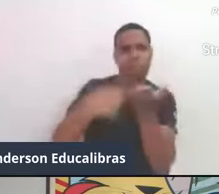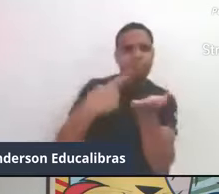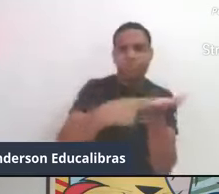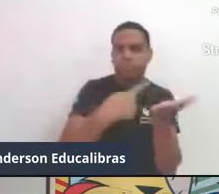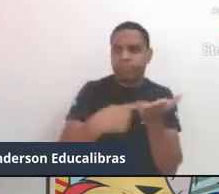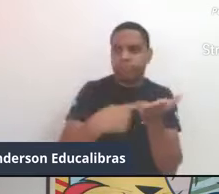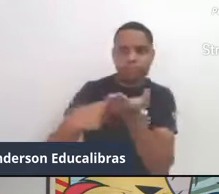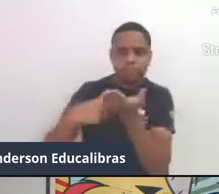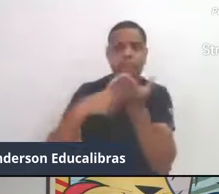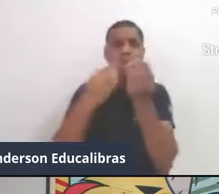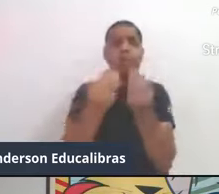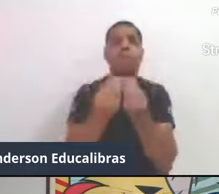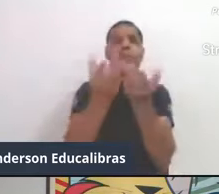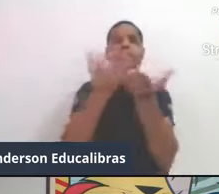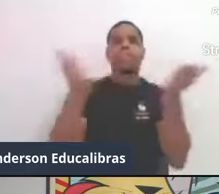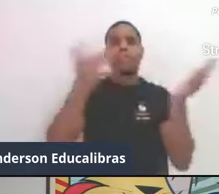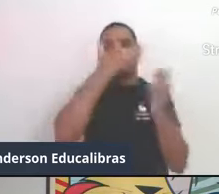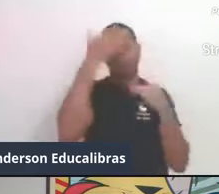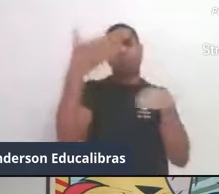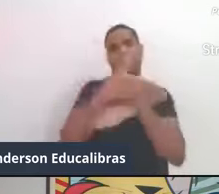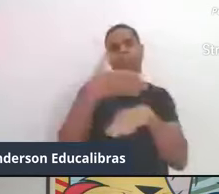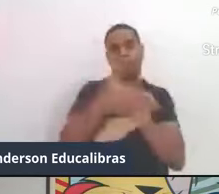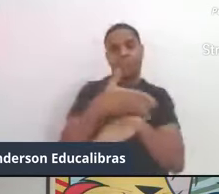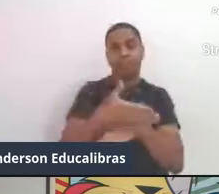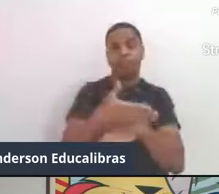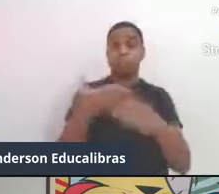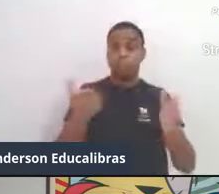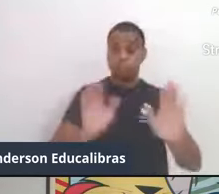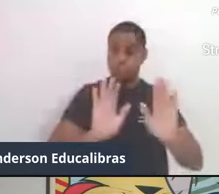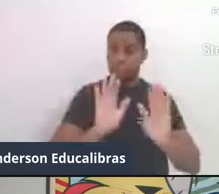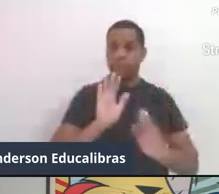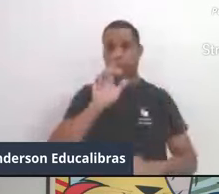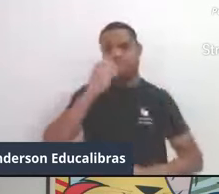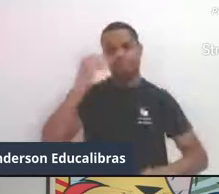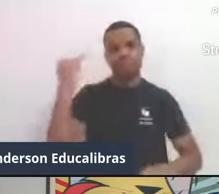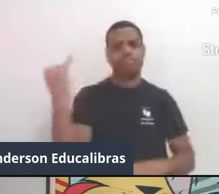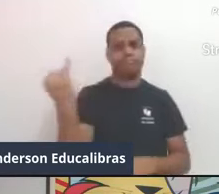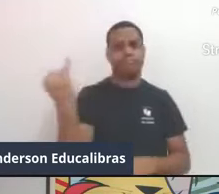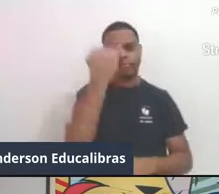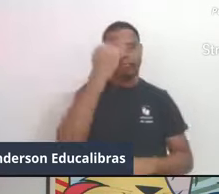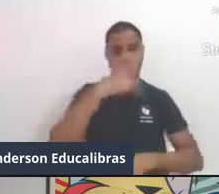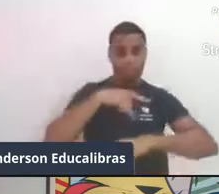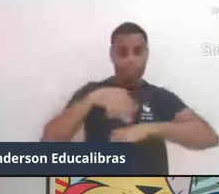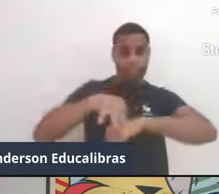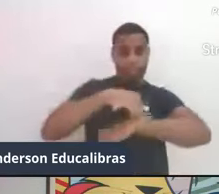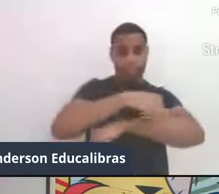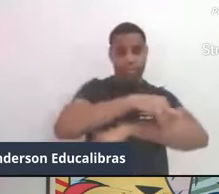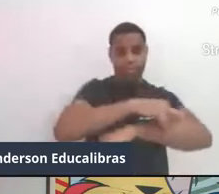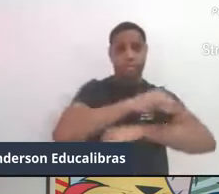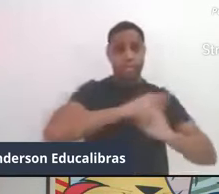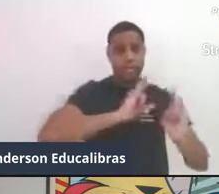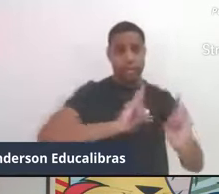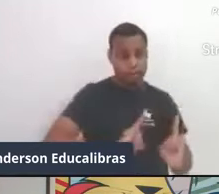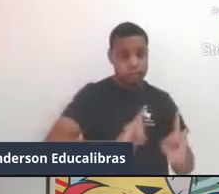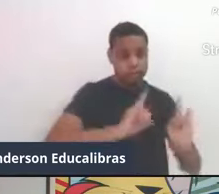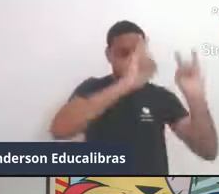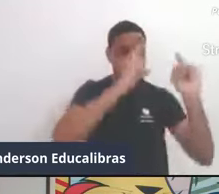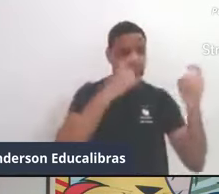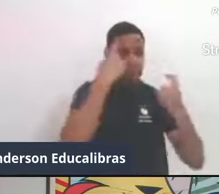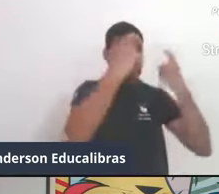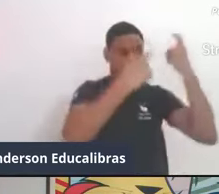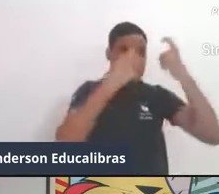mas é importante, sim, esse aspecto da arquitetura. Por quê? Porque nós temos aí